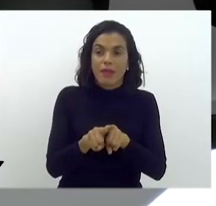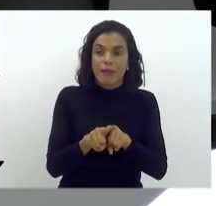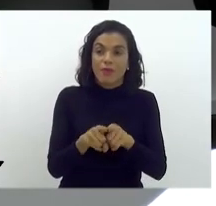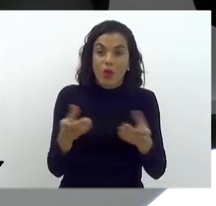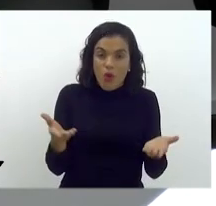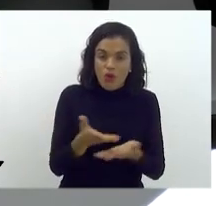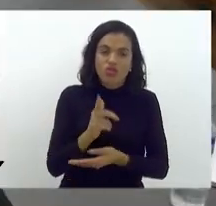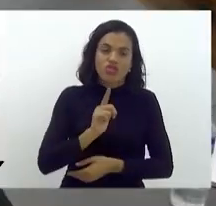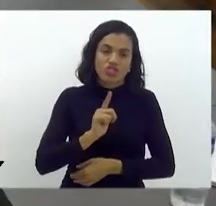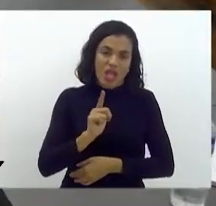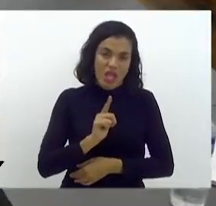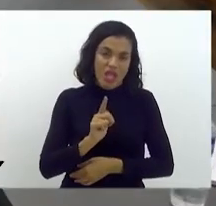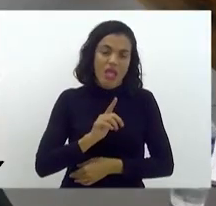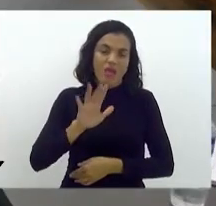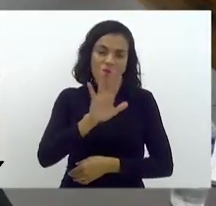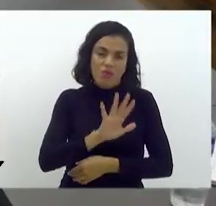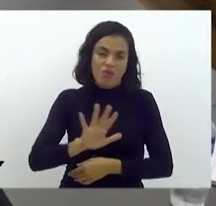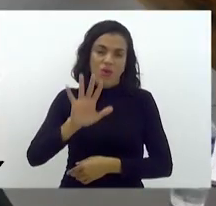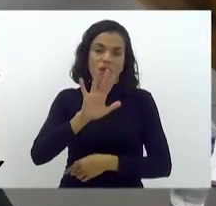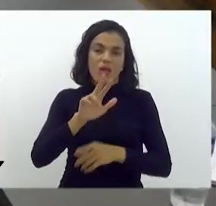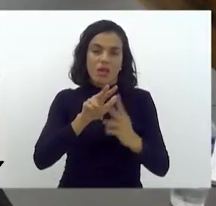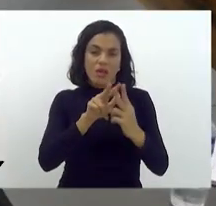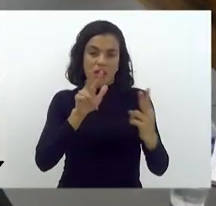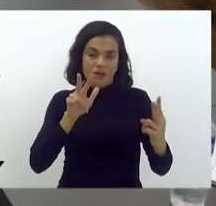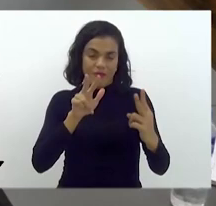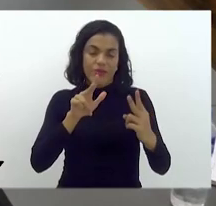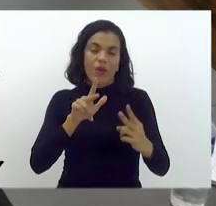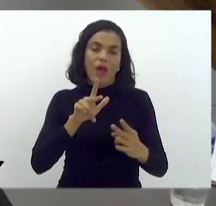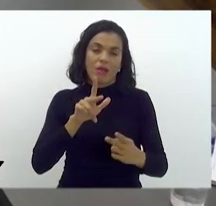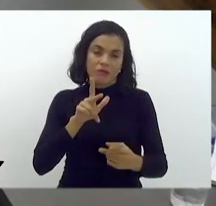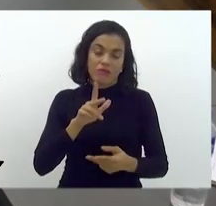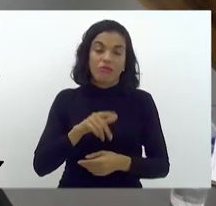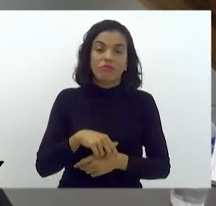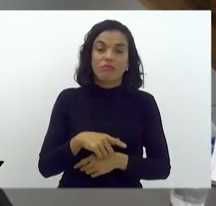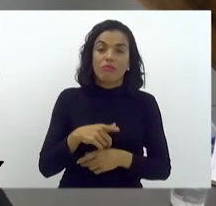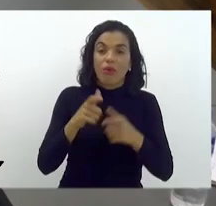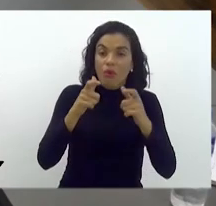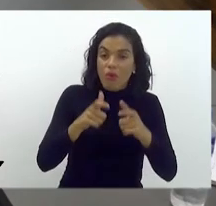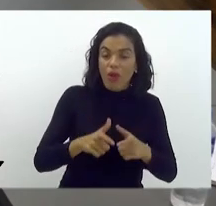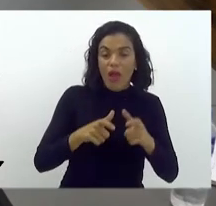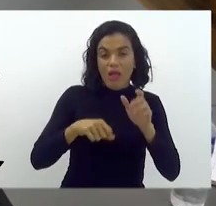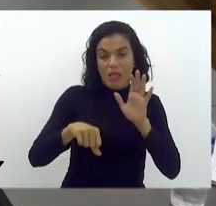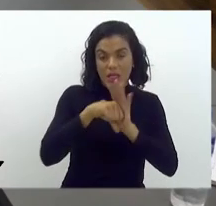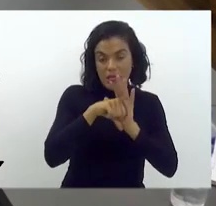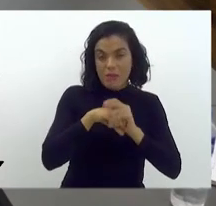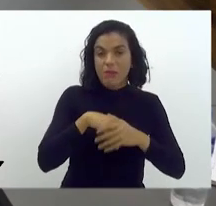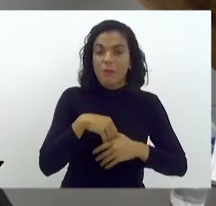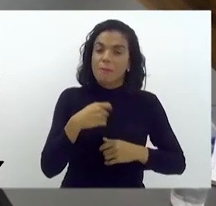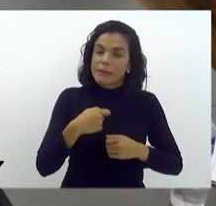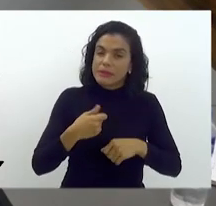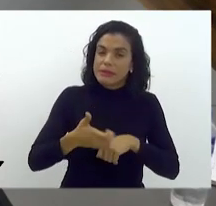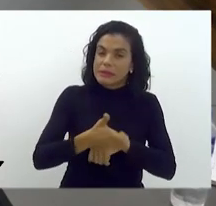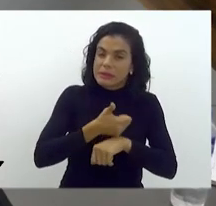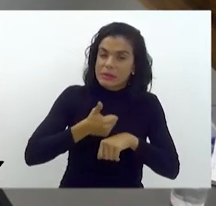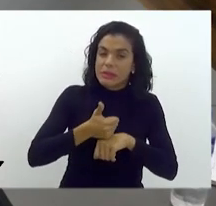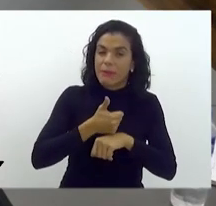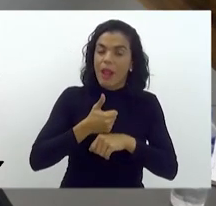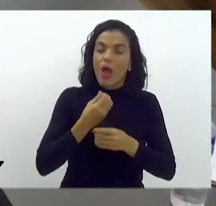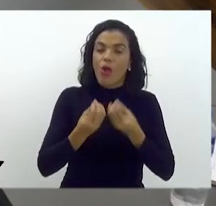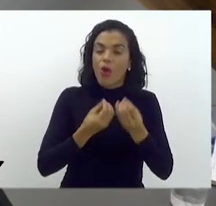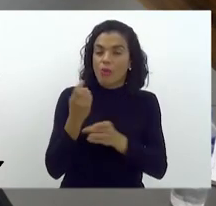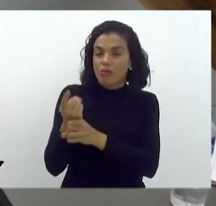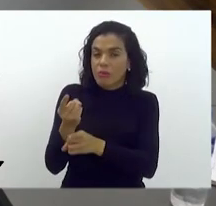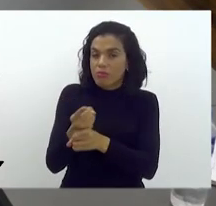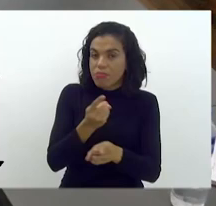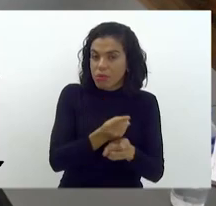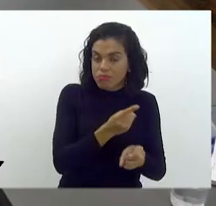casos Hoje existe um ambiente virtual como local do fato e ou pesquisa por delitos precisa melhorar como a gente identifica